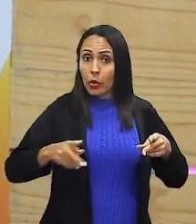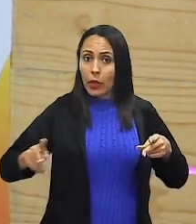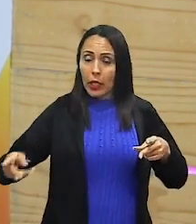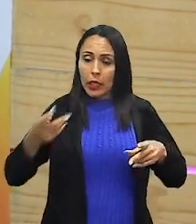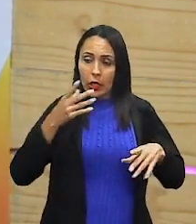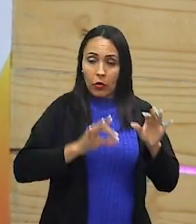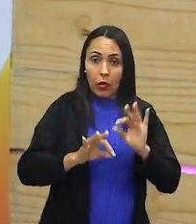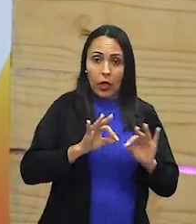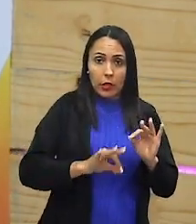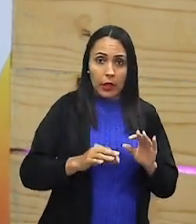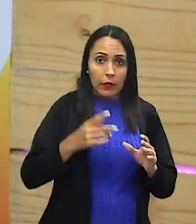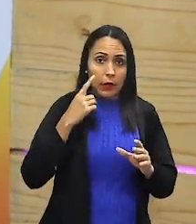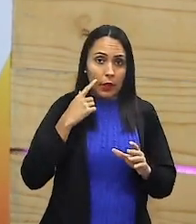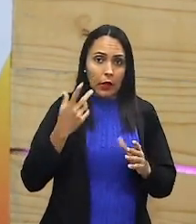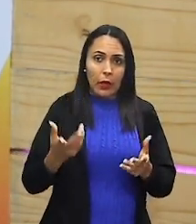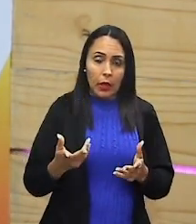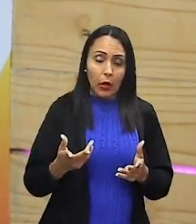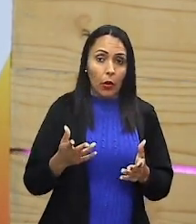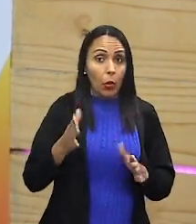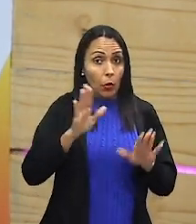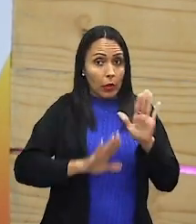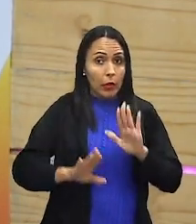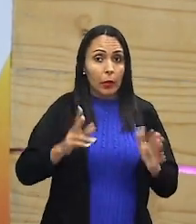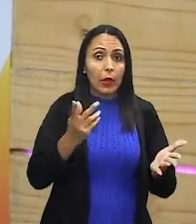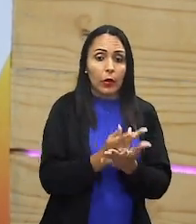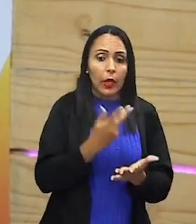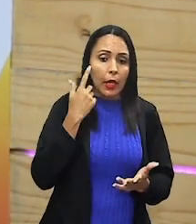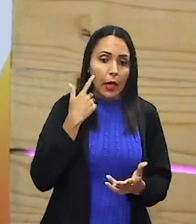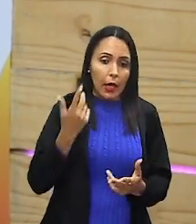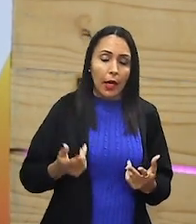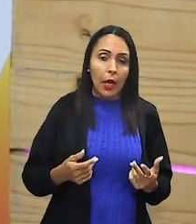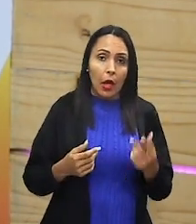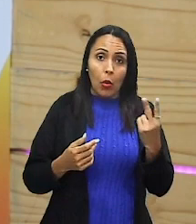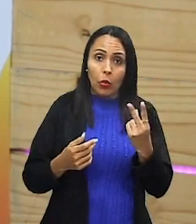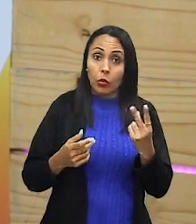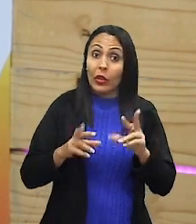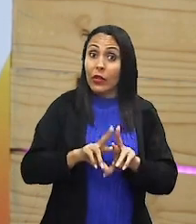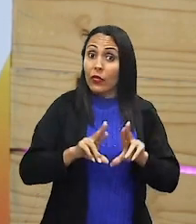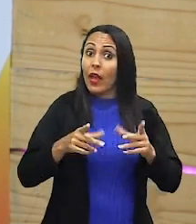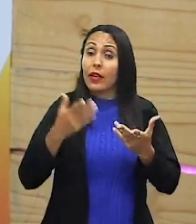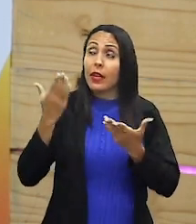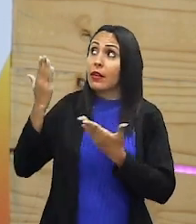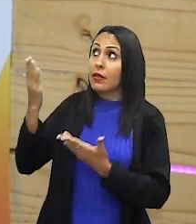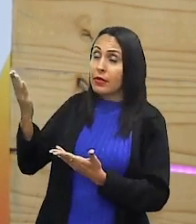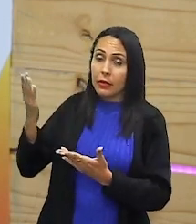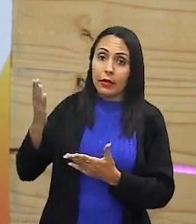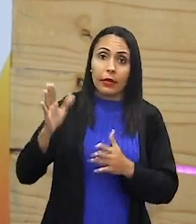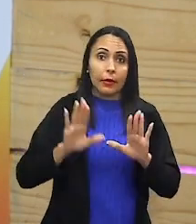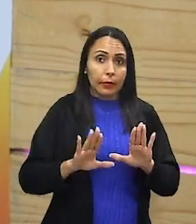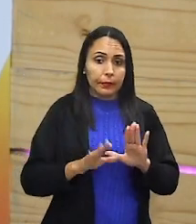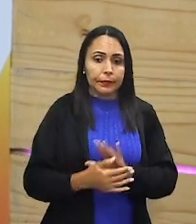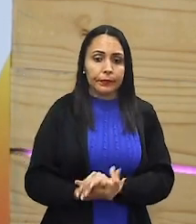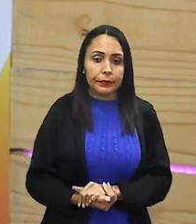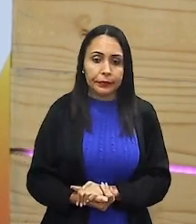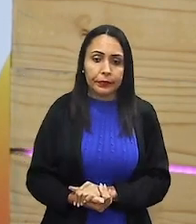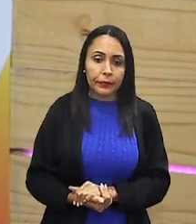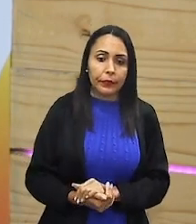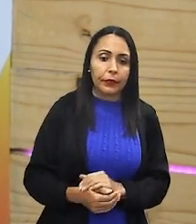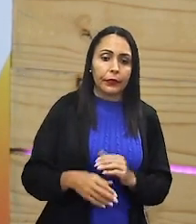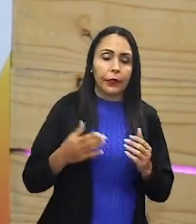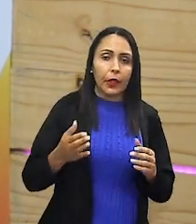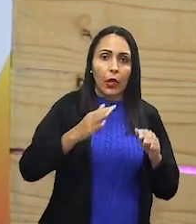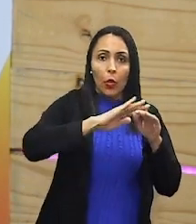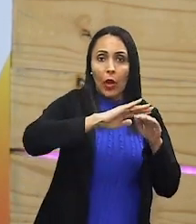capsídeo. Cuidado que tem muita gente que vai dizer assim, não, capsídeo é a mesma coisa que capsômero. É não, viu, monstro? Ei, menina, é não. Capsídeo é